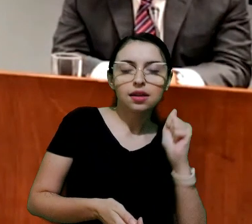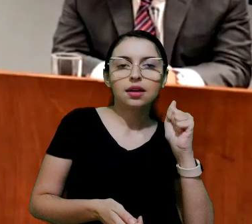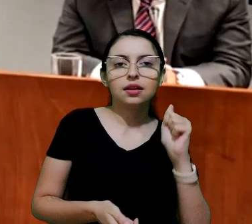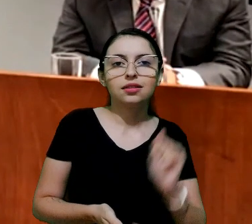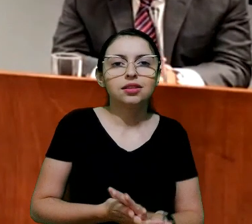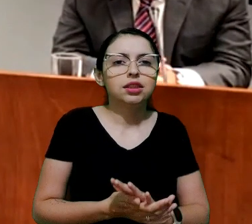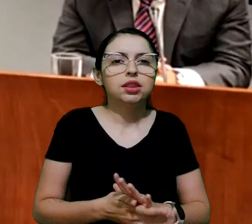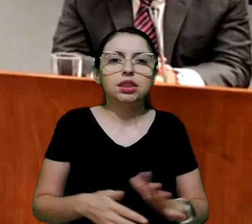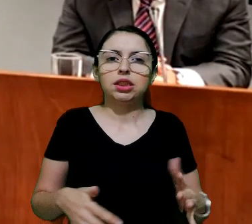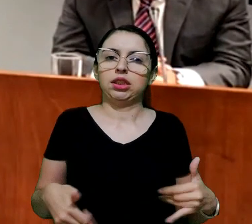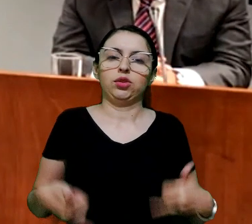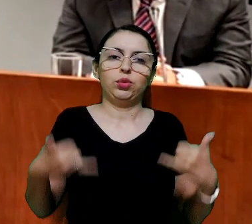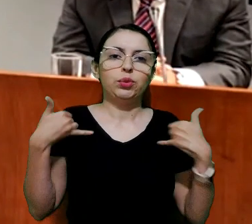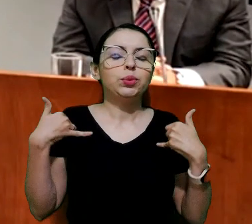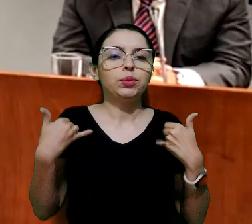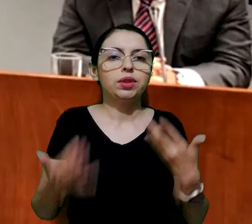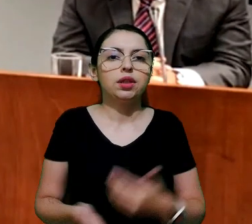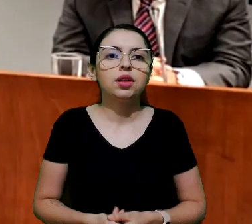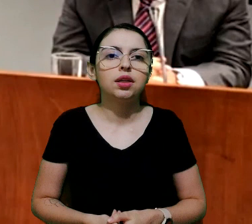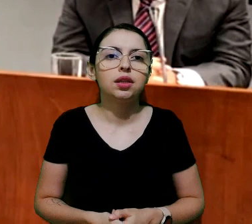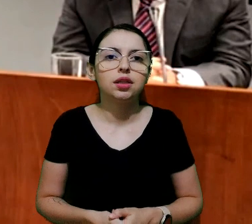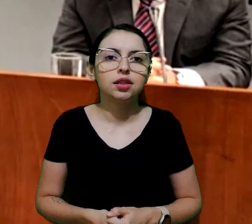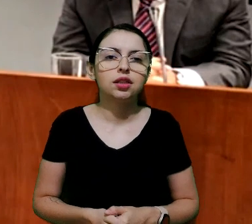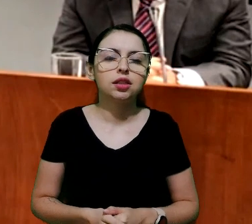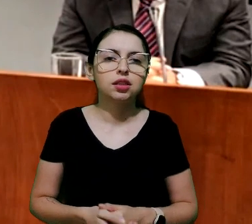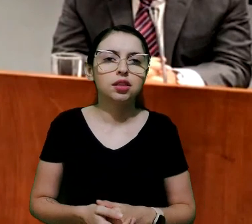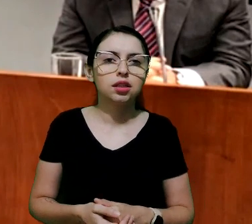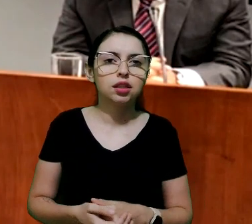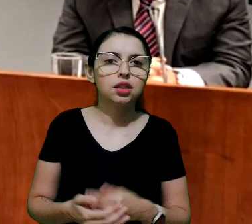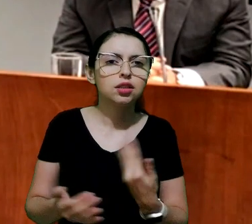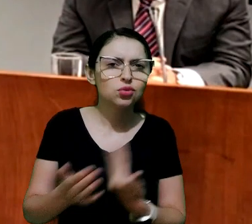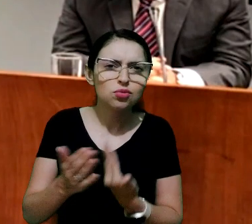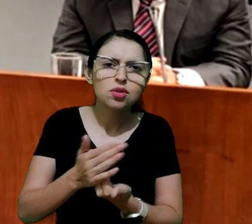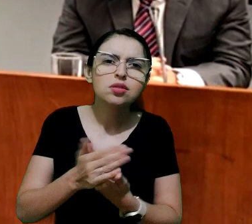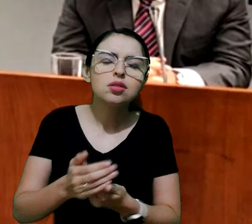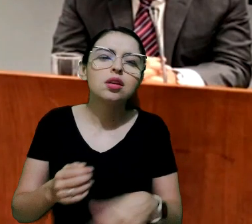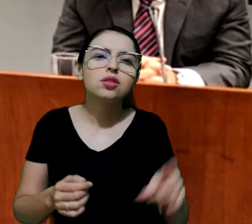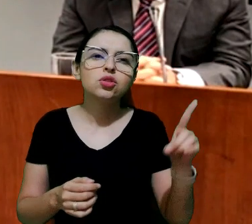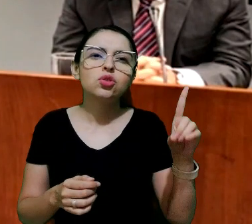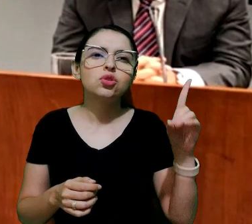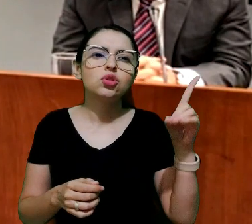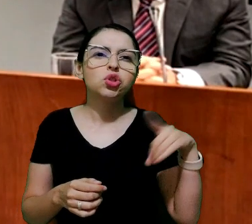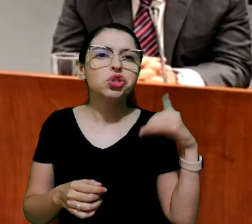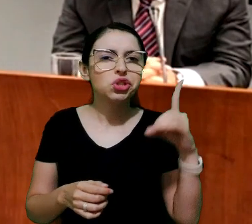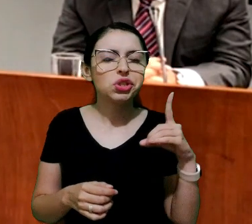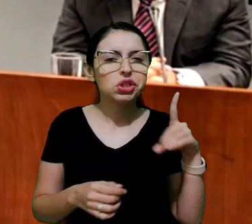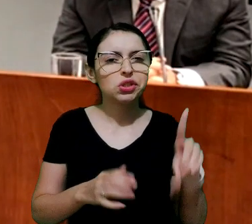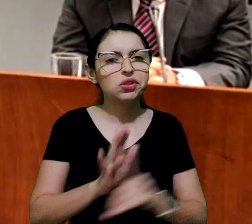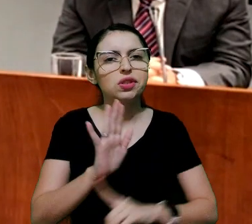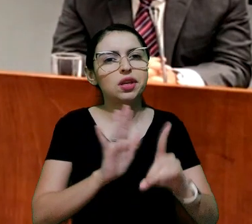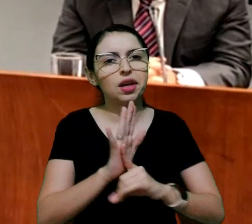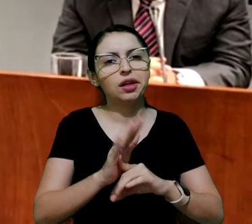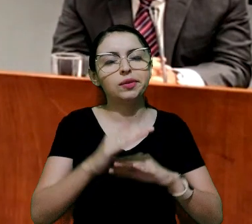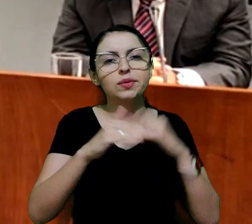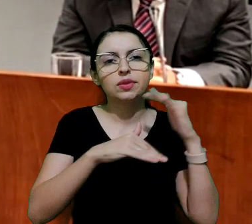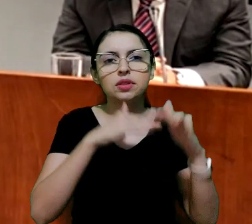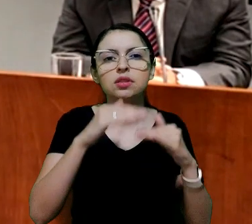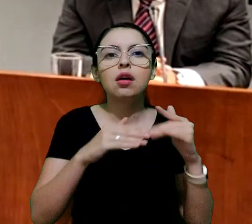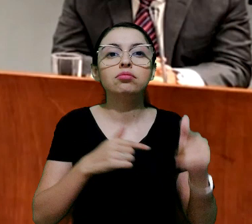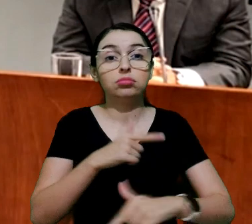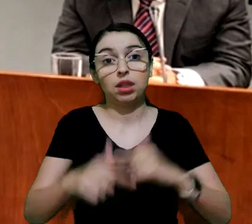querida professora Maria Helena Bracero, que eu admiro demais e é uma grande estudiosa de direito